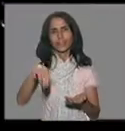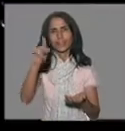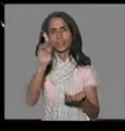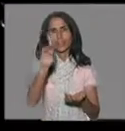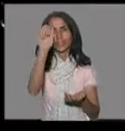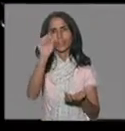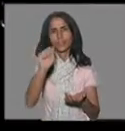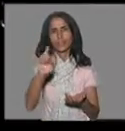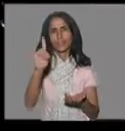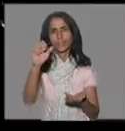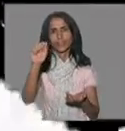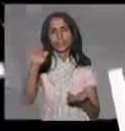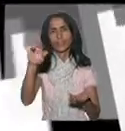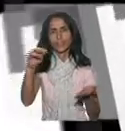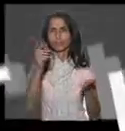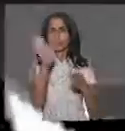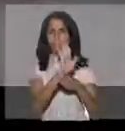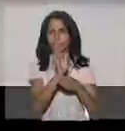agora